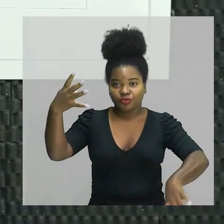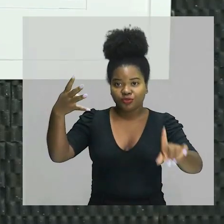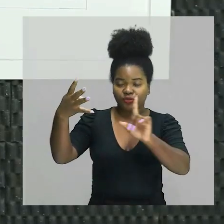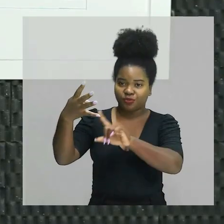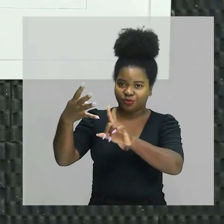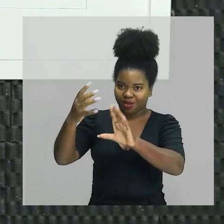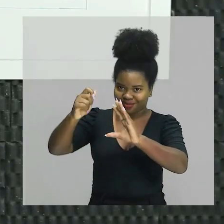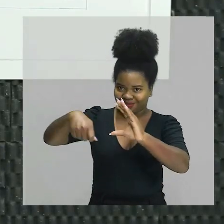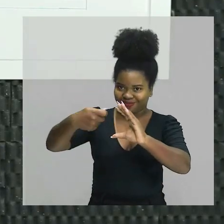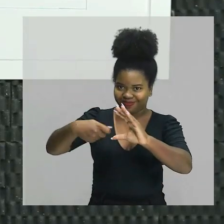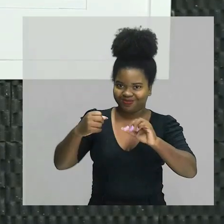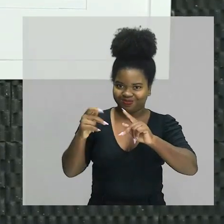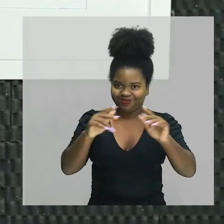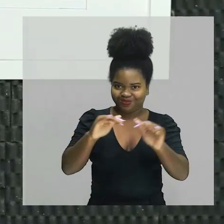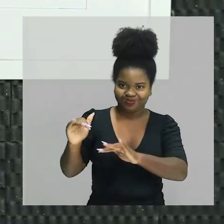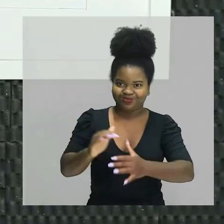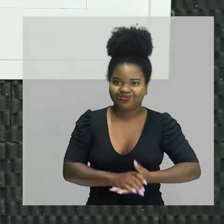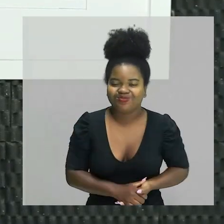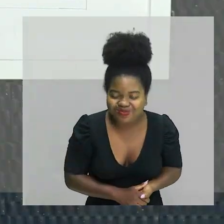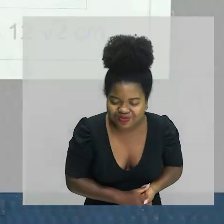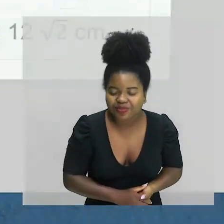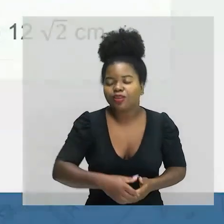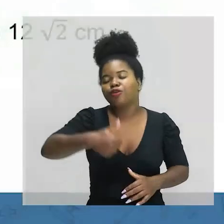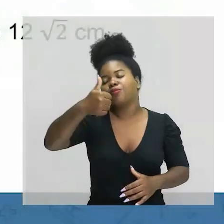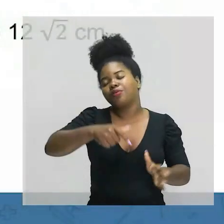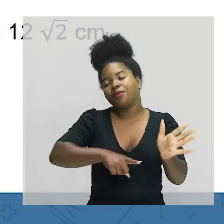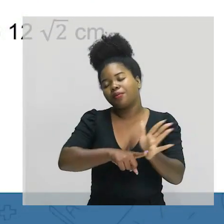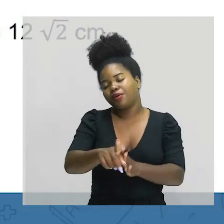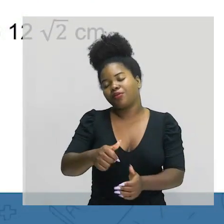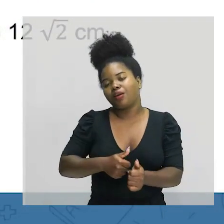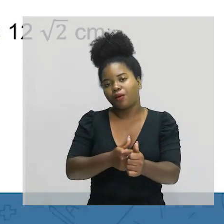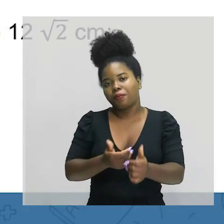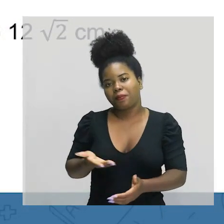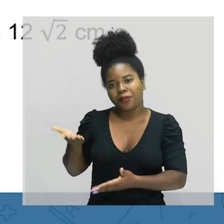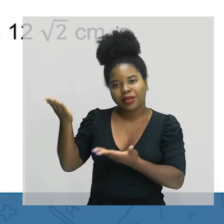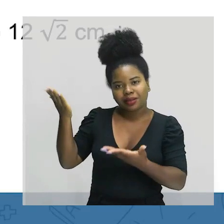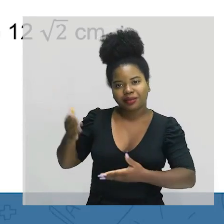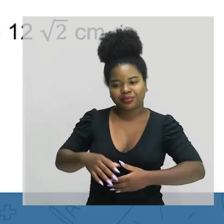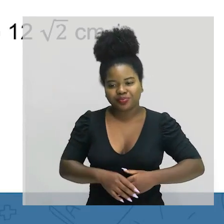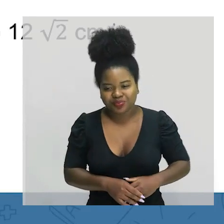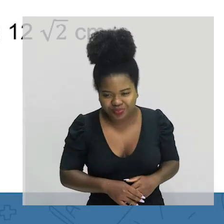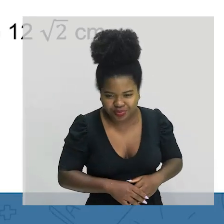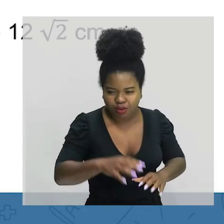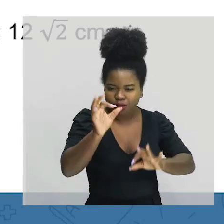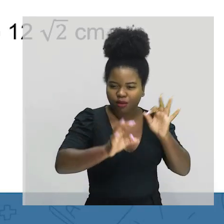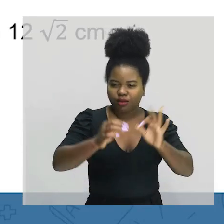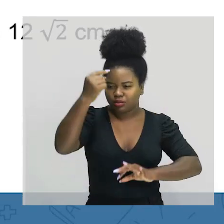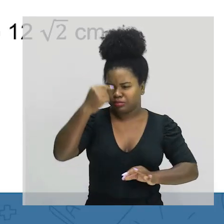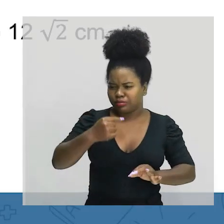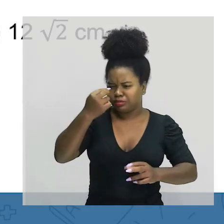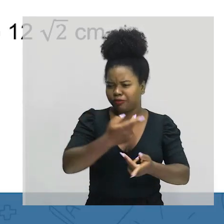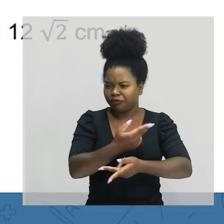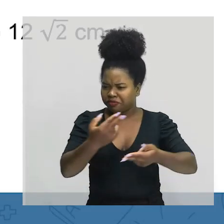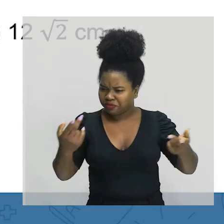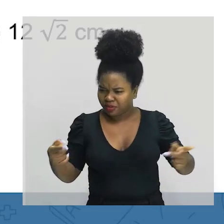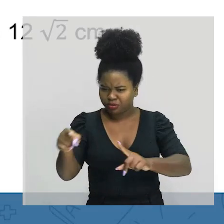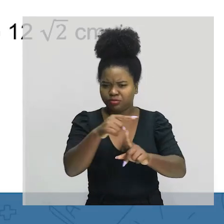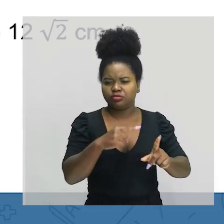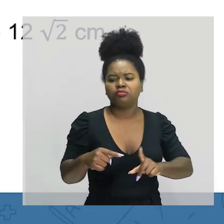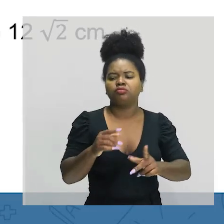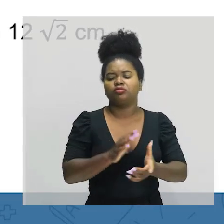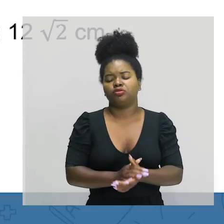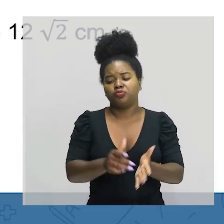para cima. Olha só. Primeira questão. Construir figuras de diversos tipos, apenas dobrando e